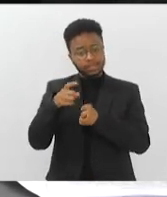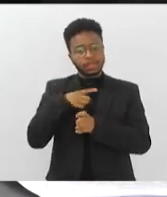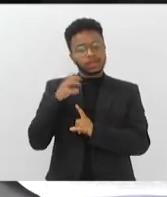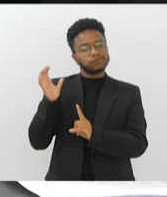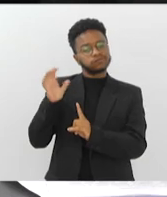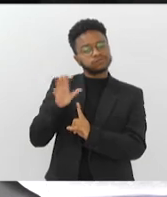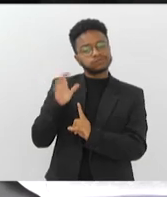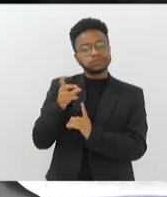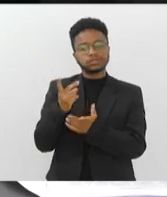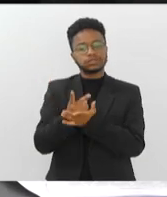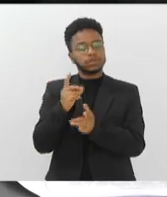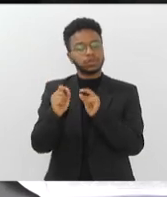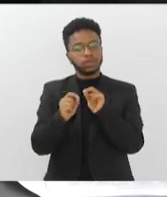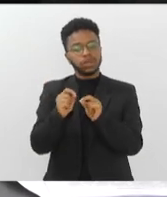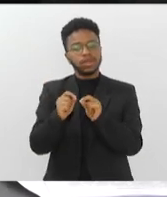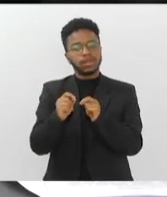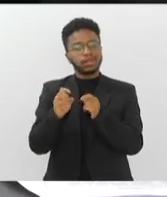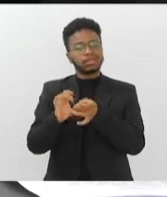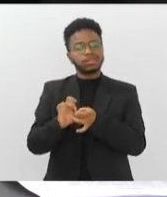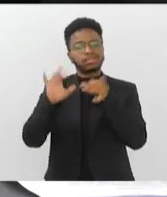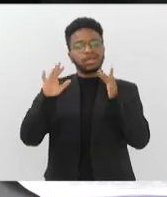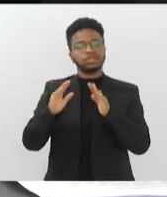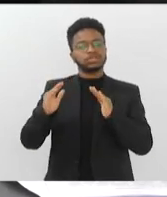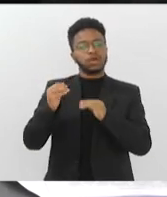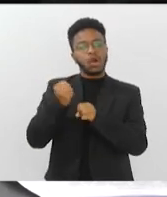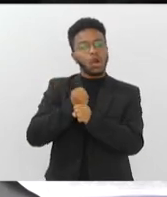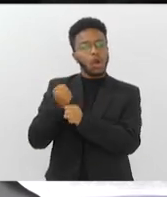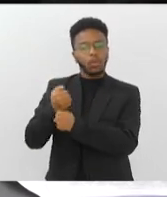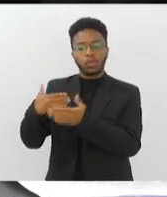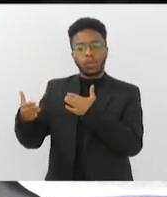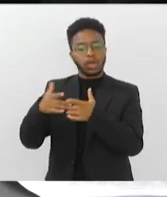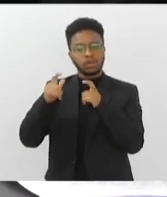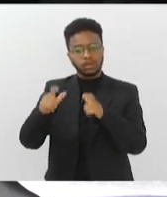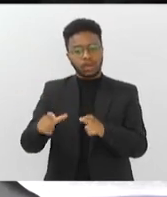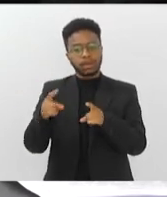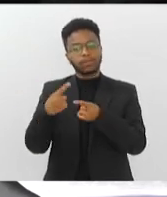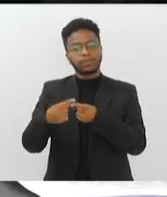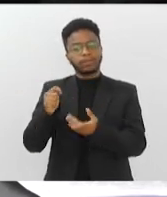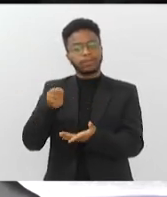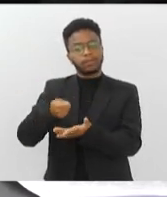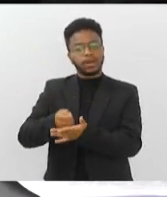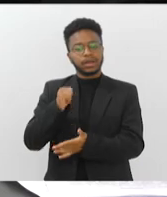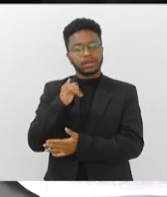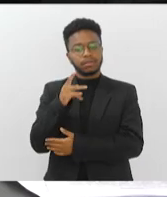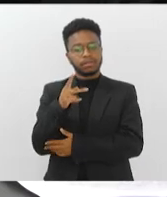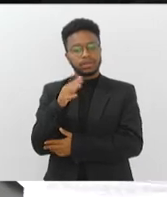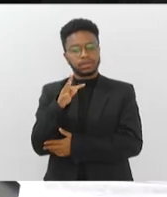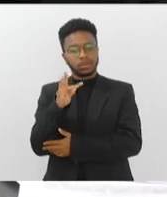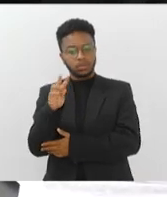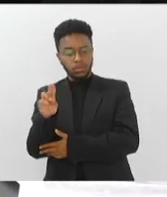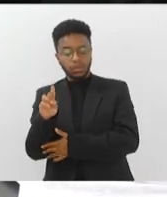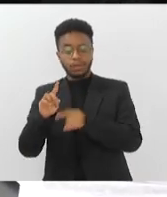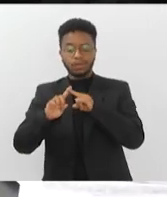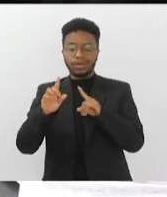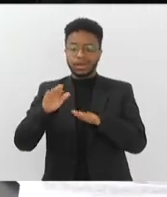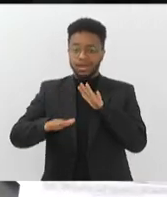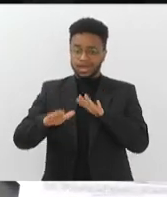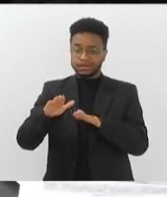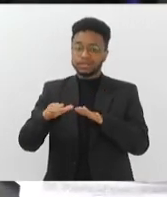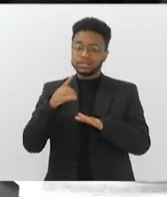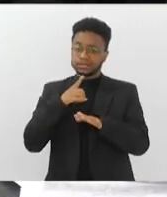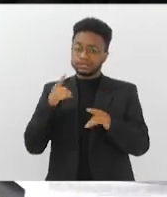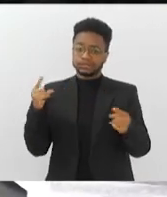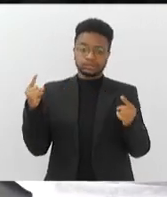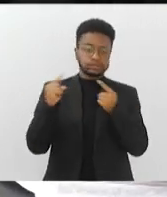para que se construa em qualquer lugar, pague IPTU, etc. e tal. Mas, às vezes, isso volta ao